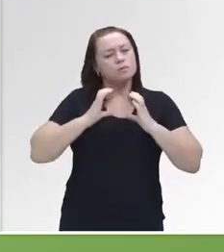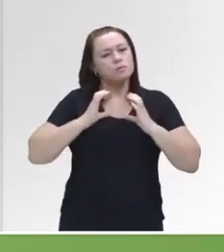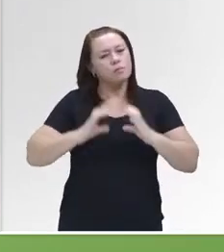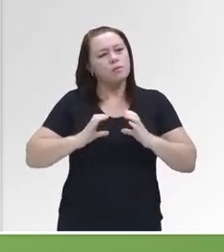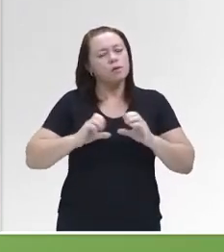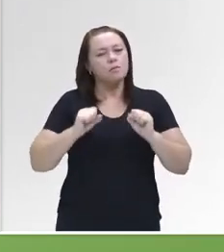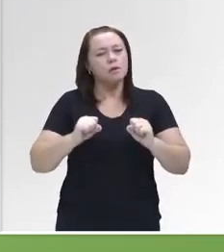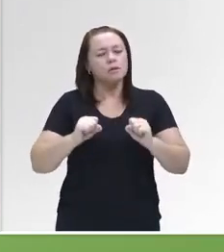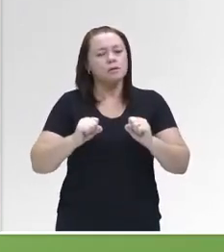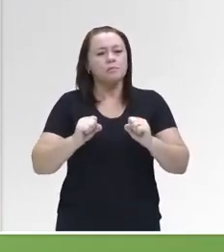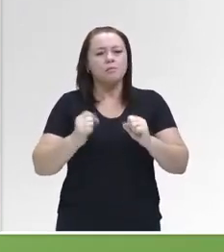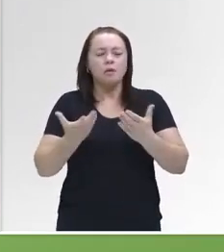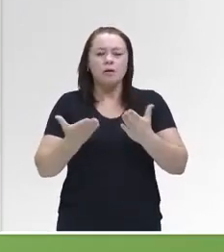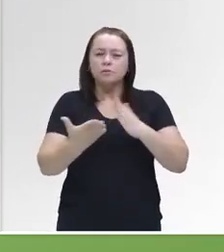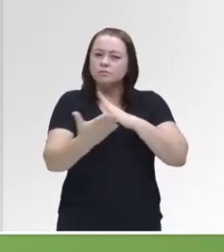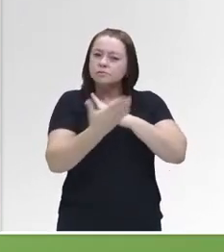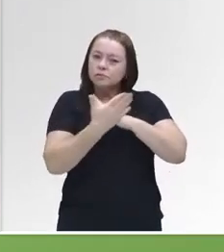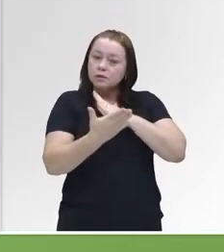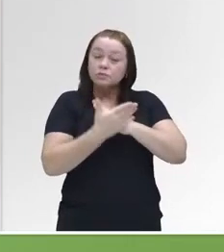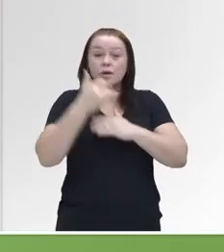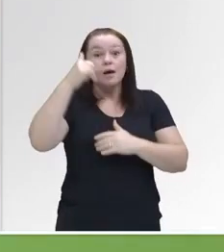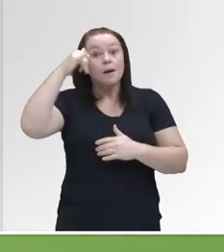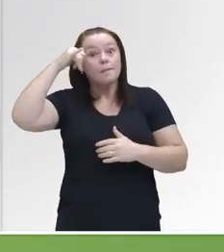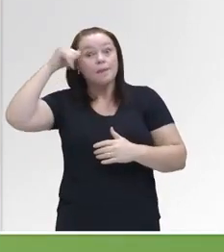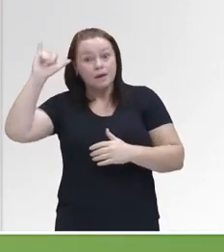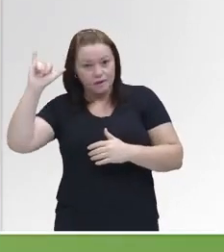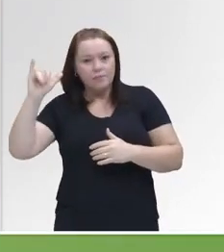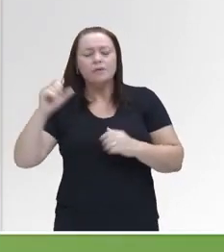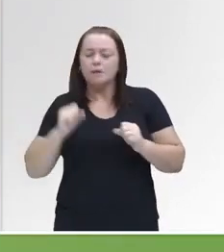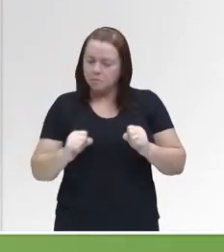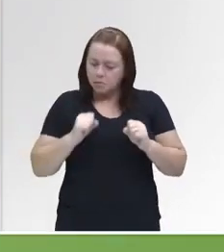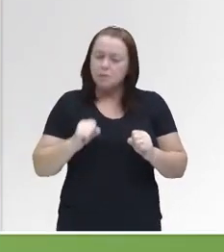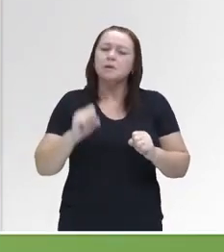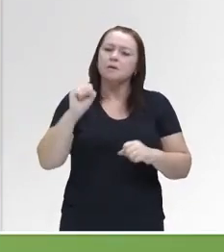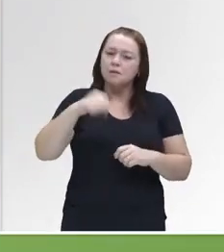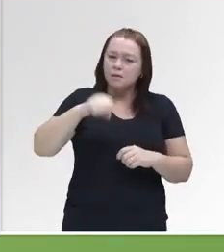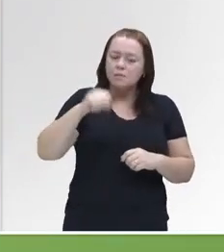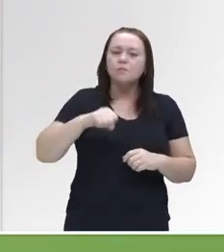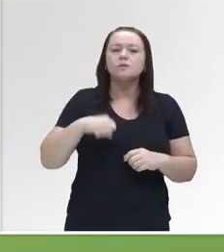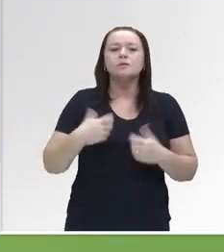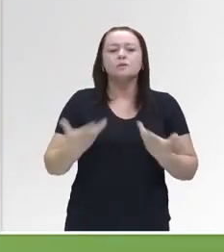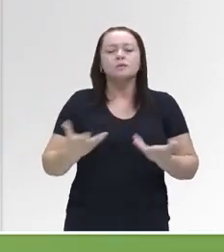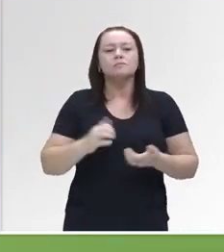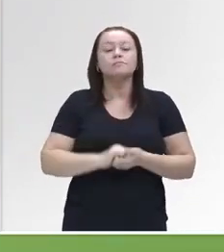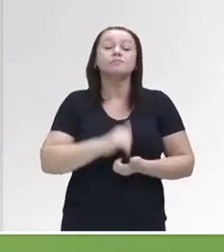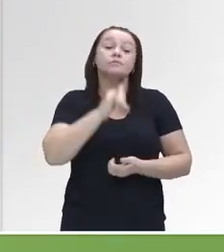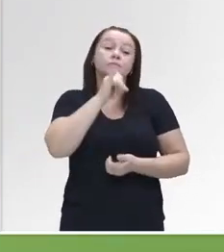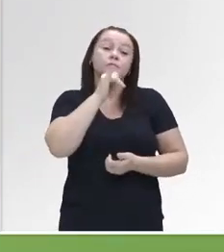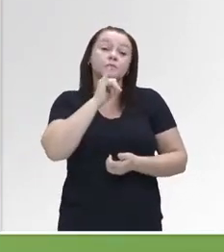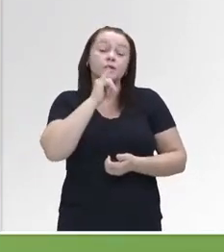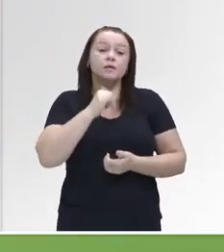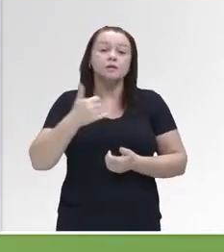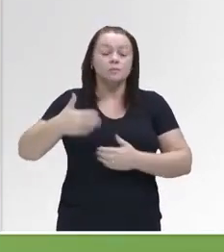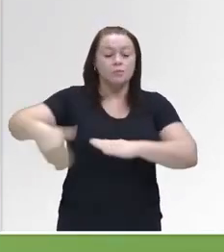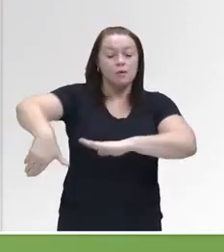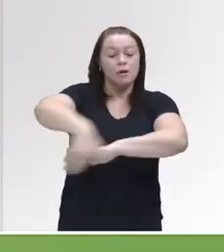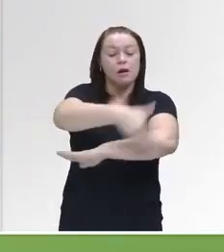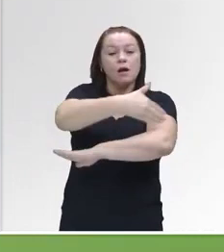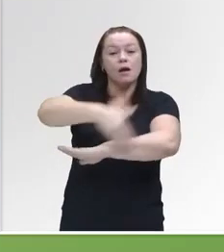para evitar esses acidentes. Nós podemos evitar acidentes, como, por exemplo,